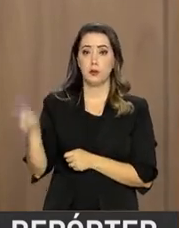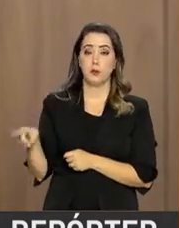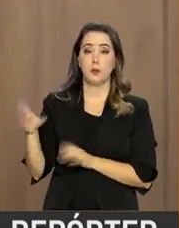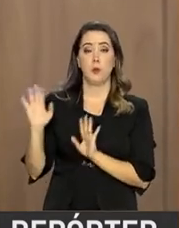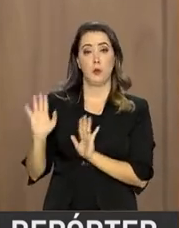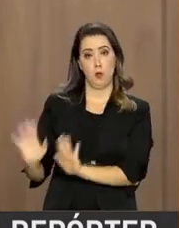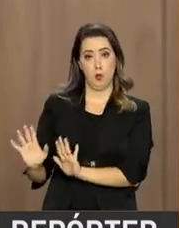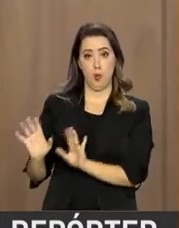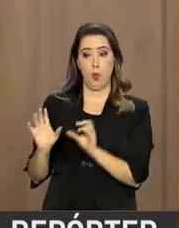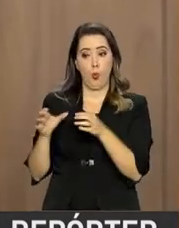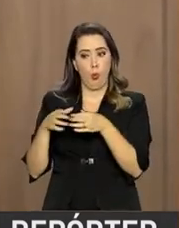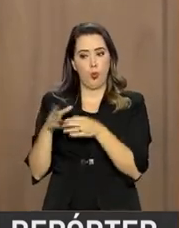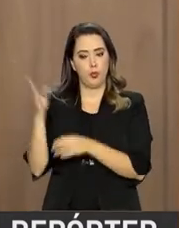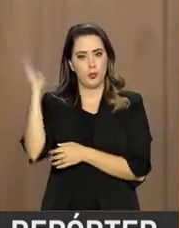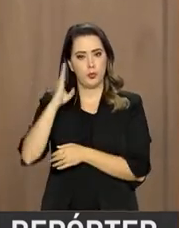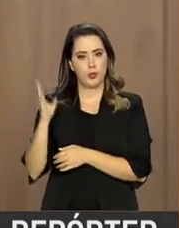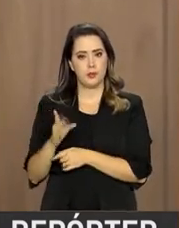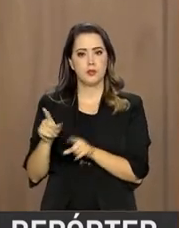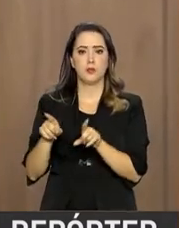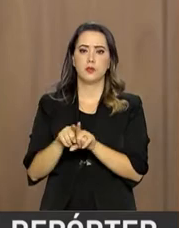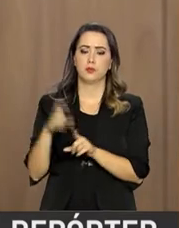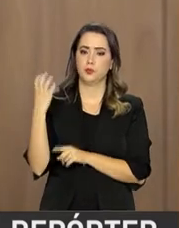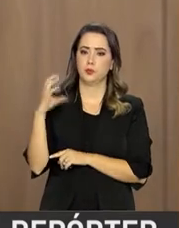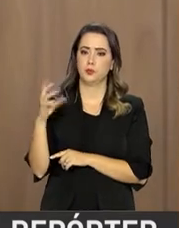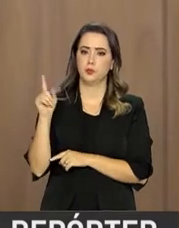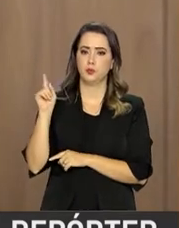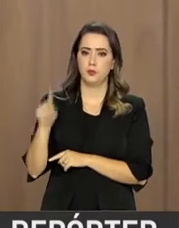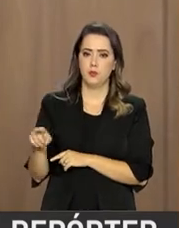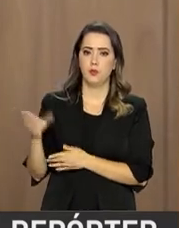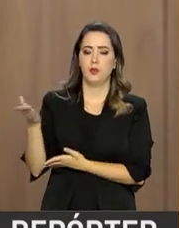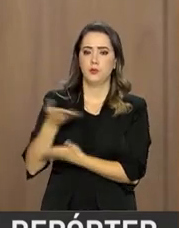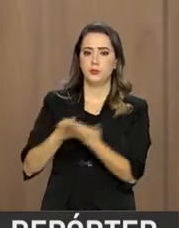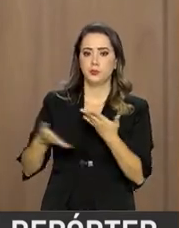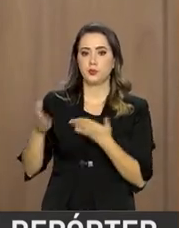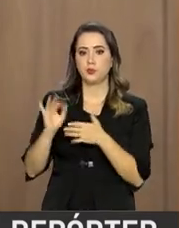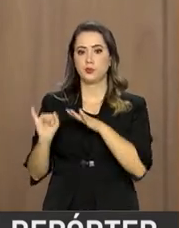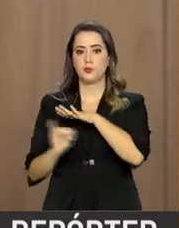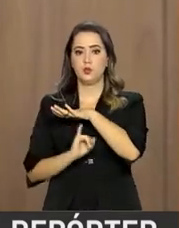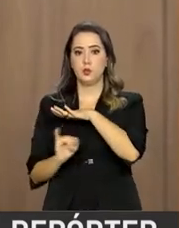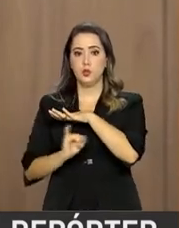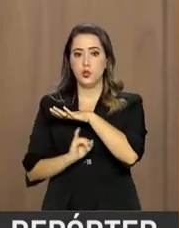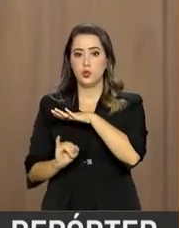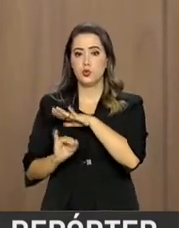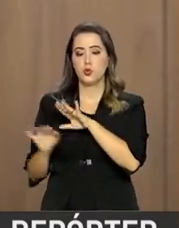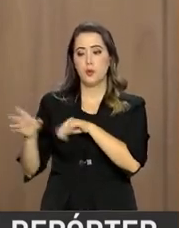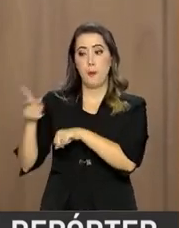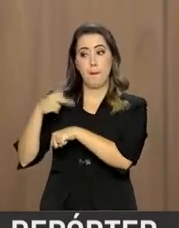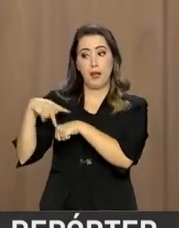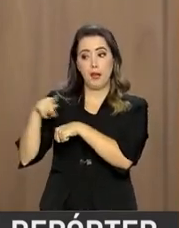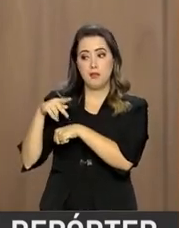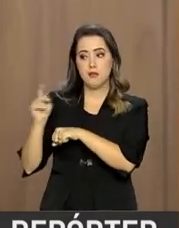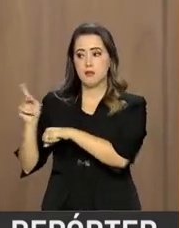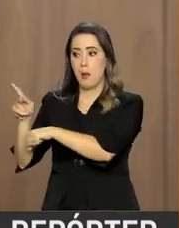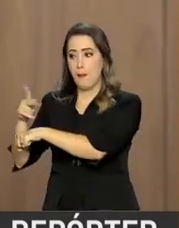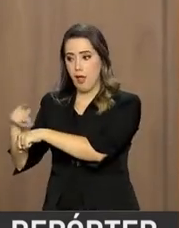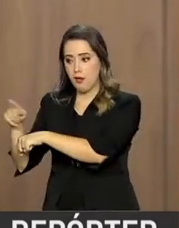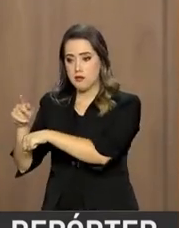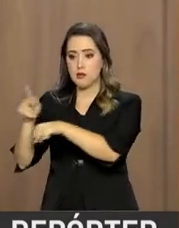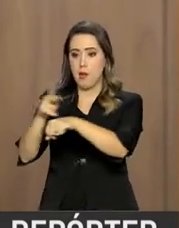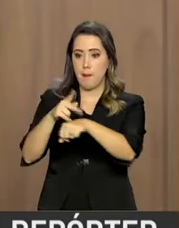pelo menos a parte do brasil e certamente da colômbia é uma relação institucional é de estado a estado